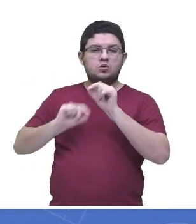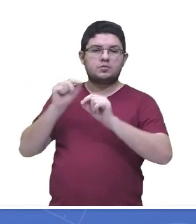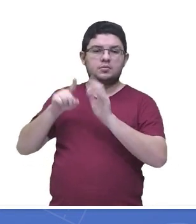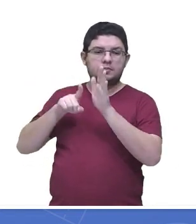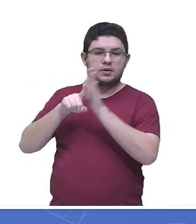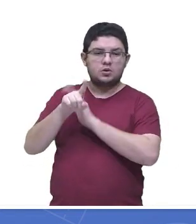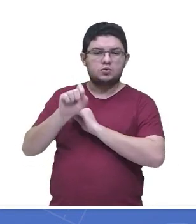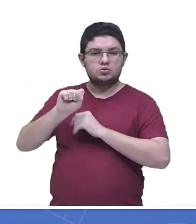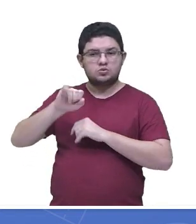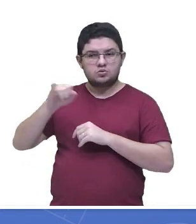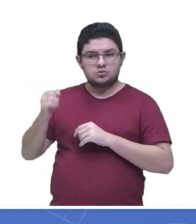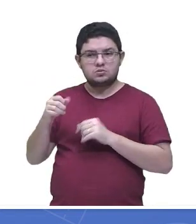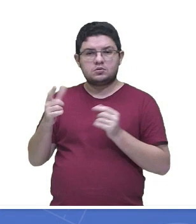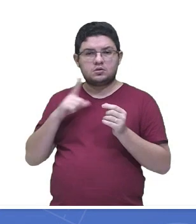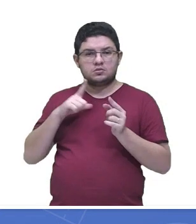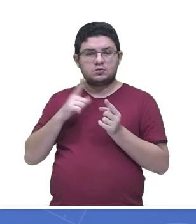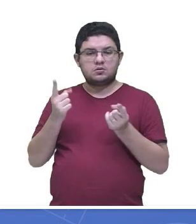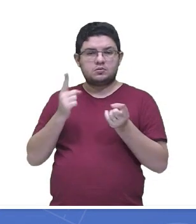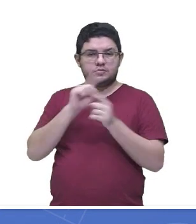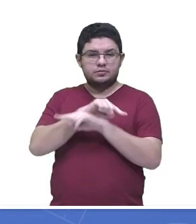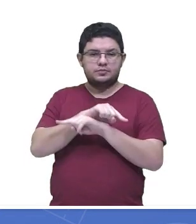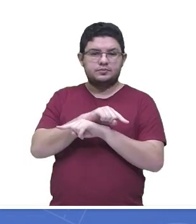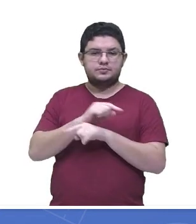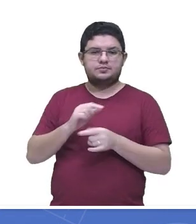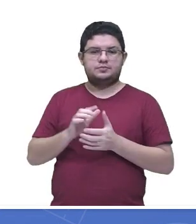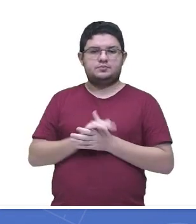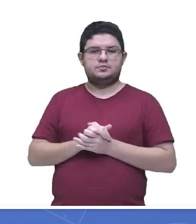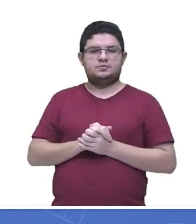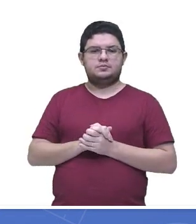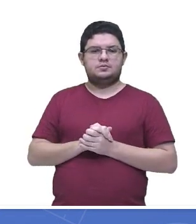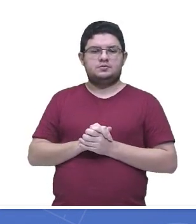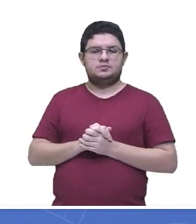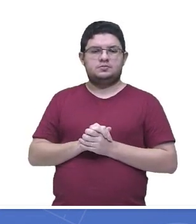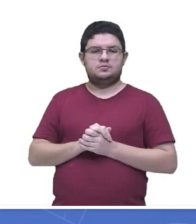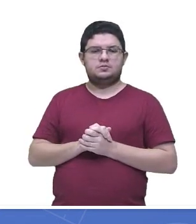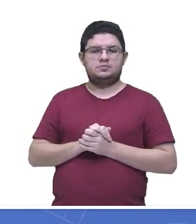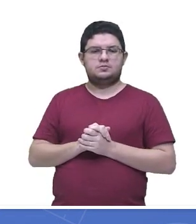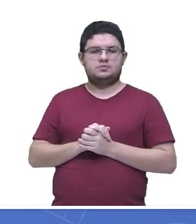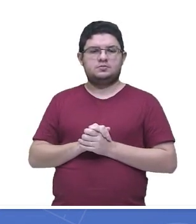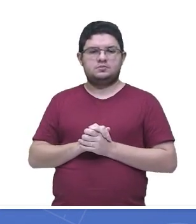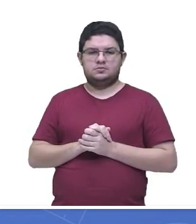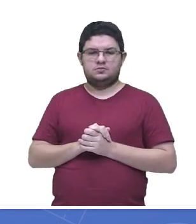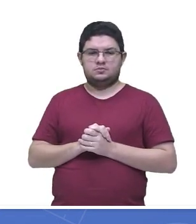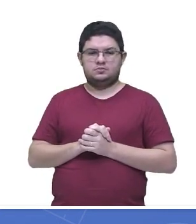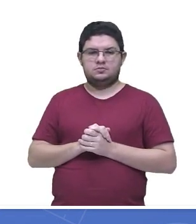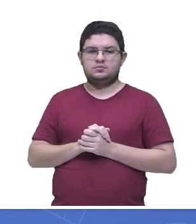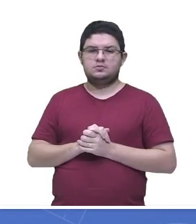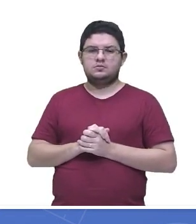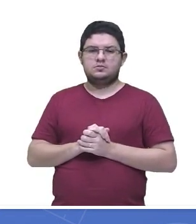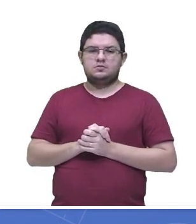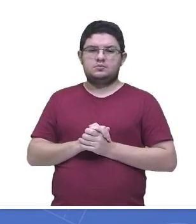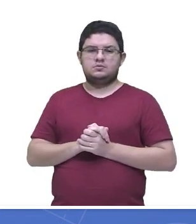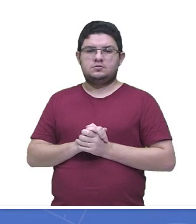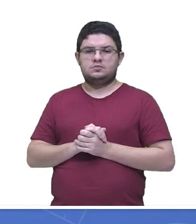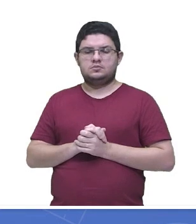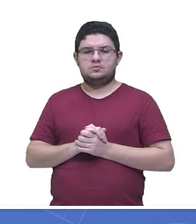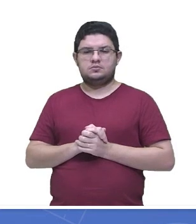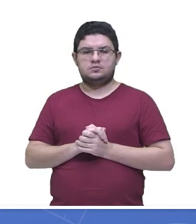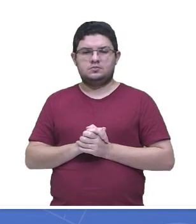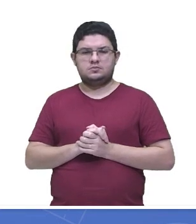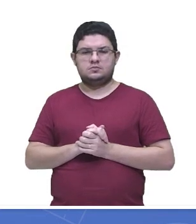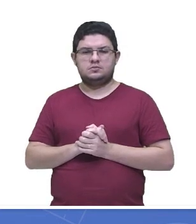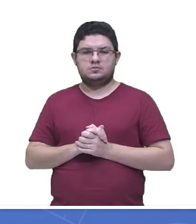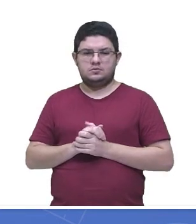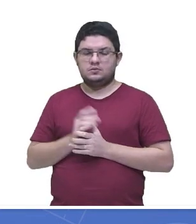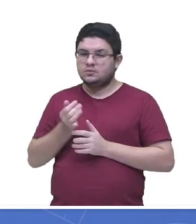sujeito, ok? Was she swimming in the river? Yes, she was. No, she wasn't. E aqui, mais exemplos